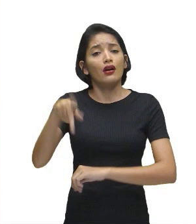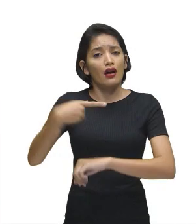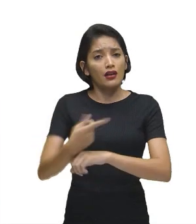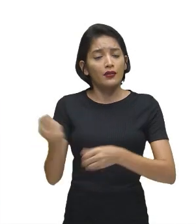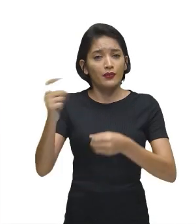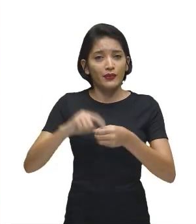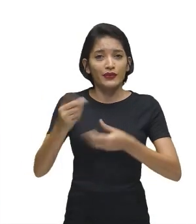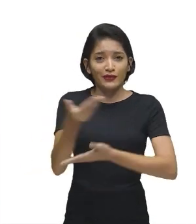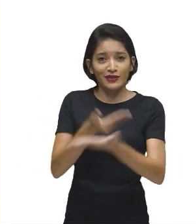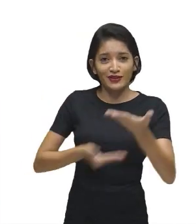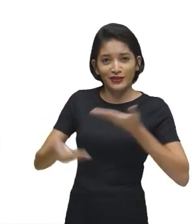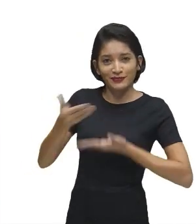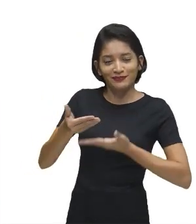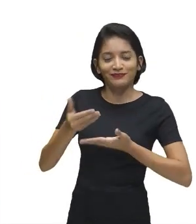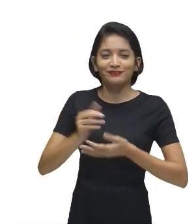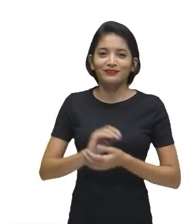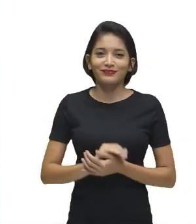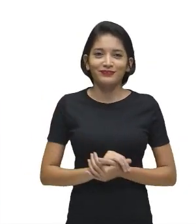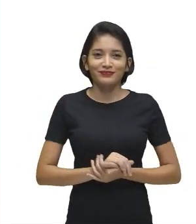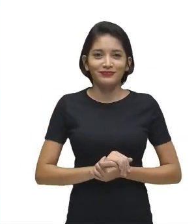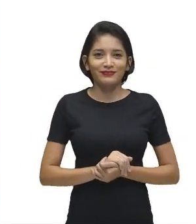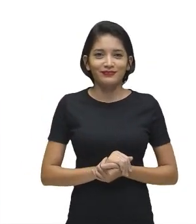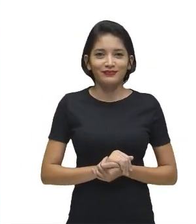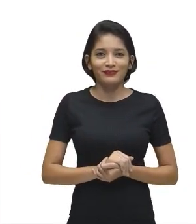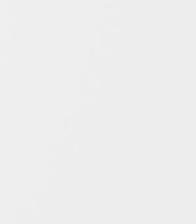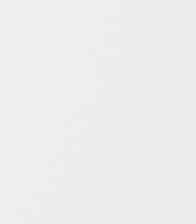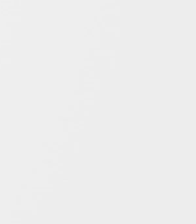a nossa interatividade.